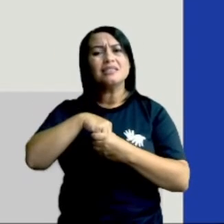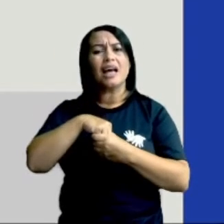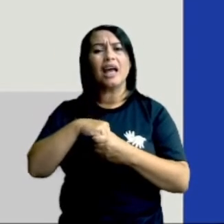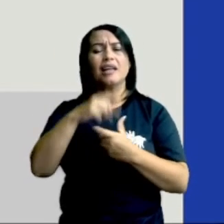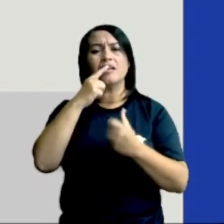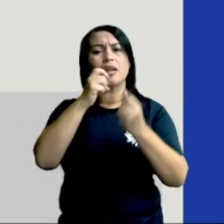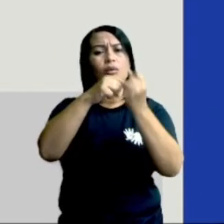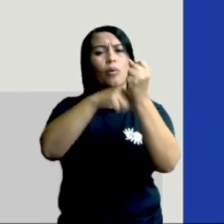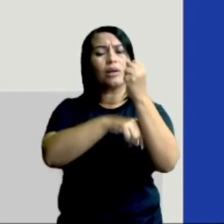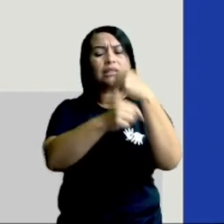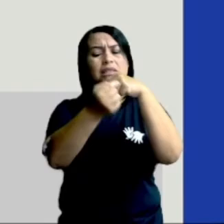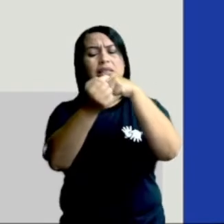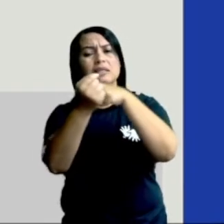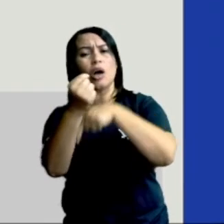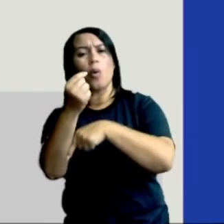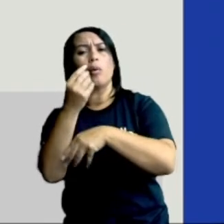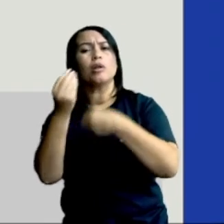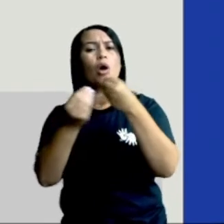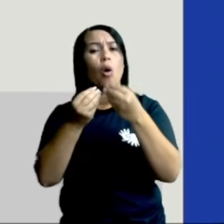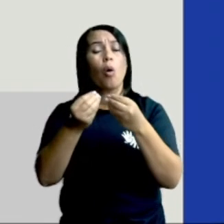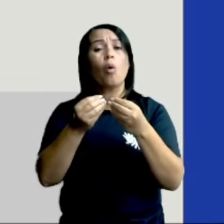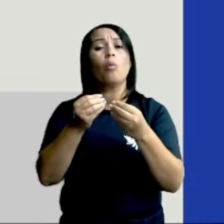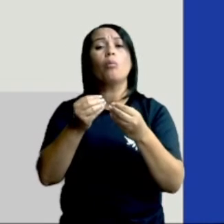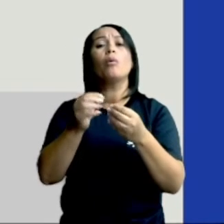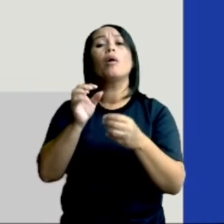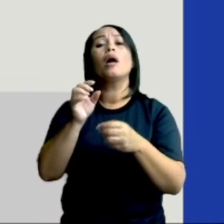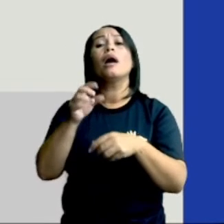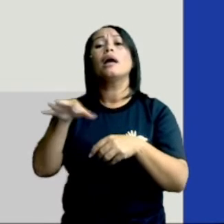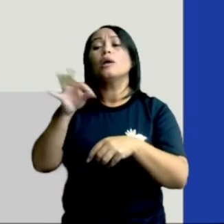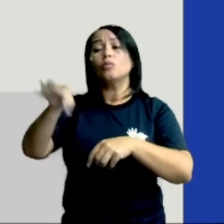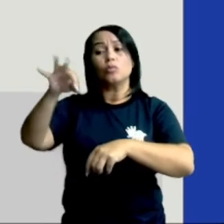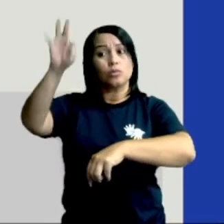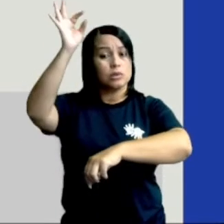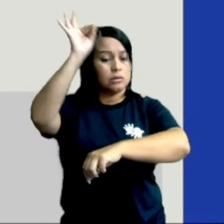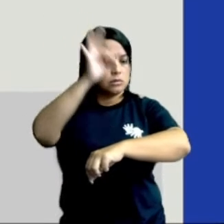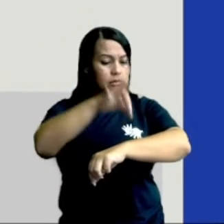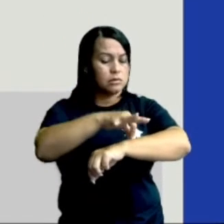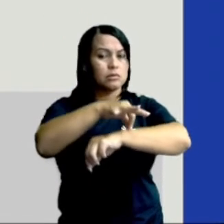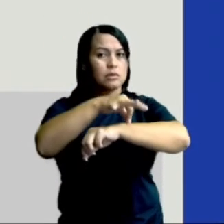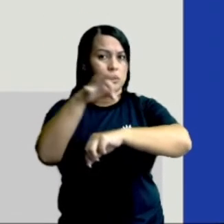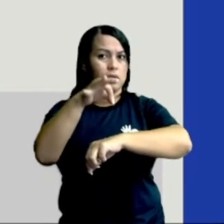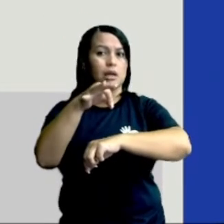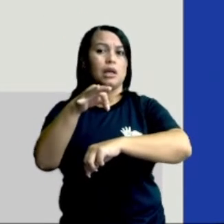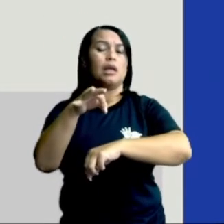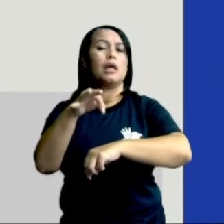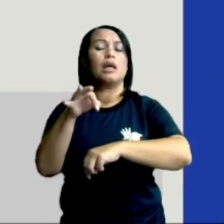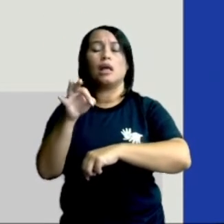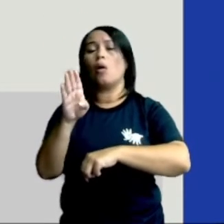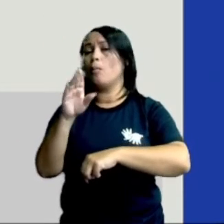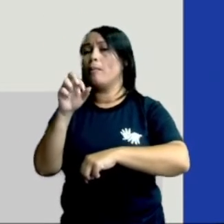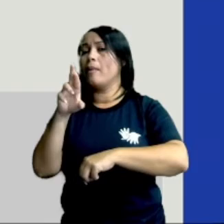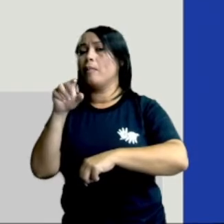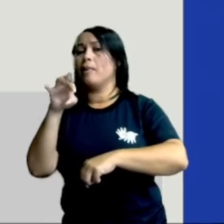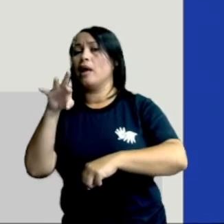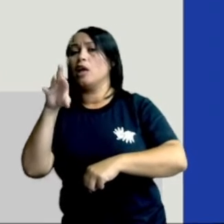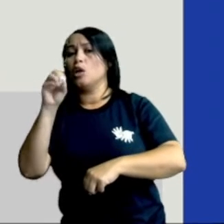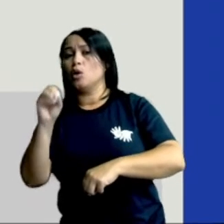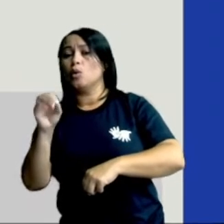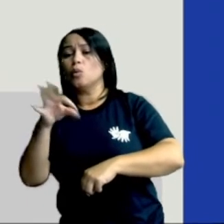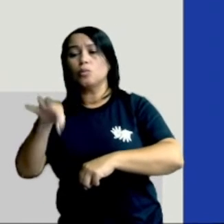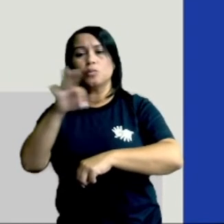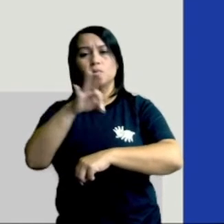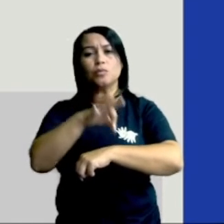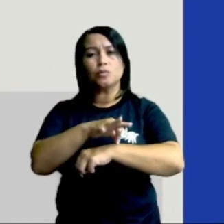sua corrente sanguínea e são picados por insetos como o barbeiro. O barbeiro é um inseto hematófago, se